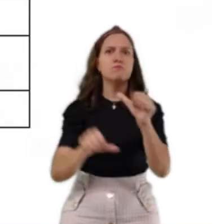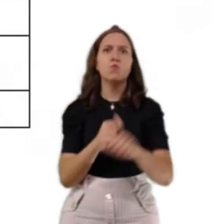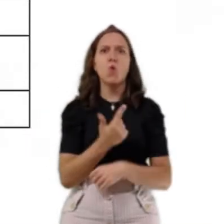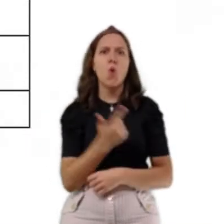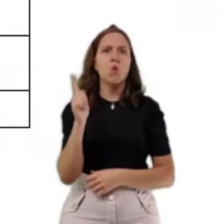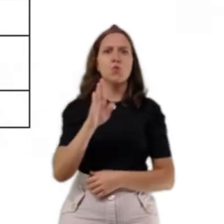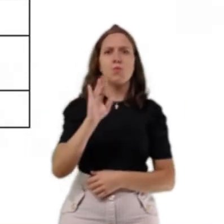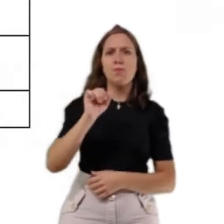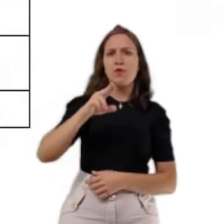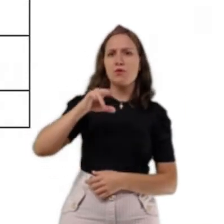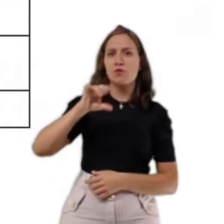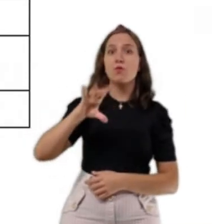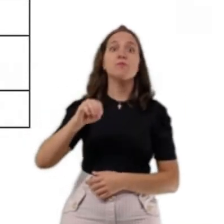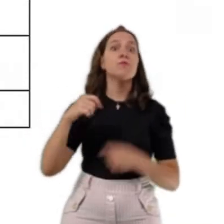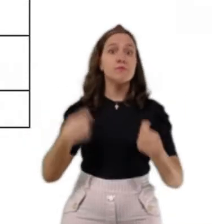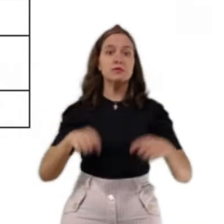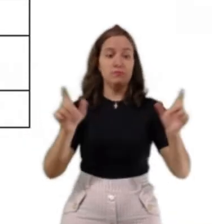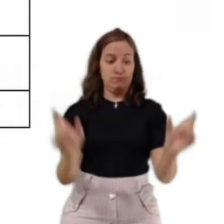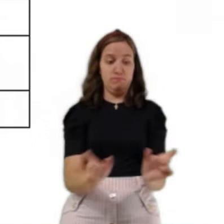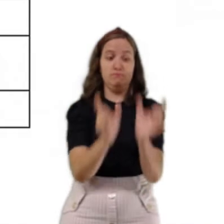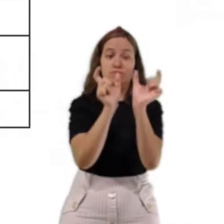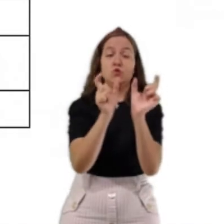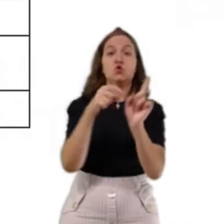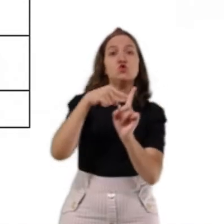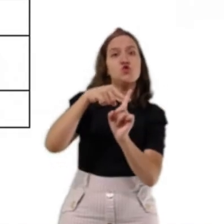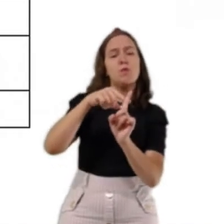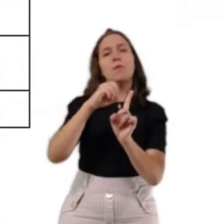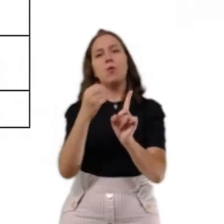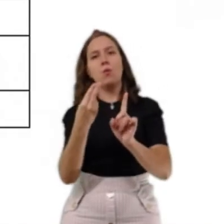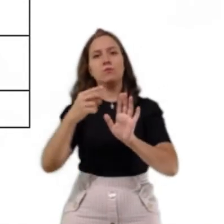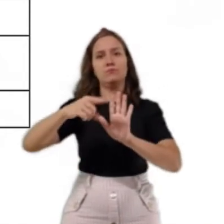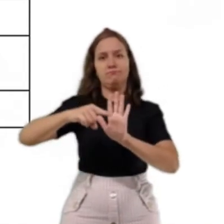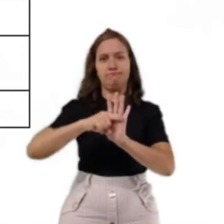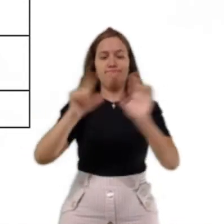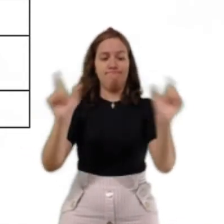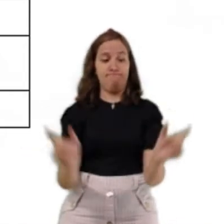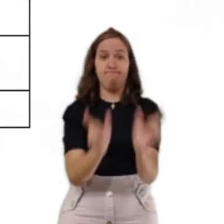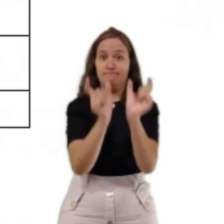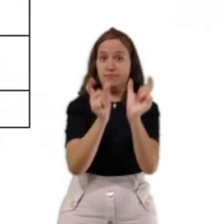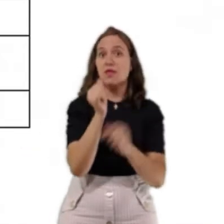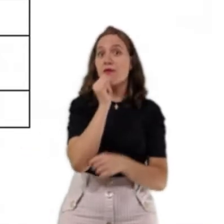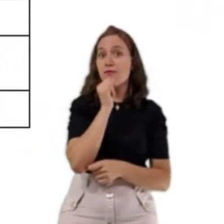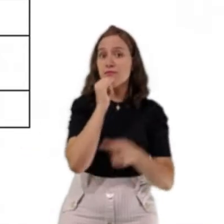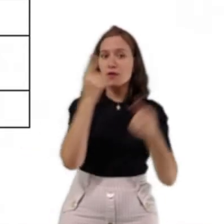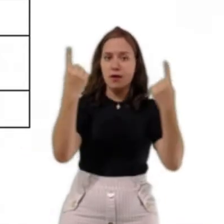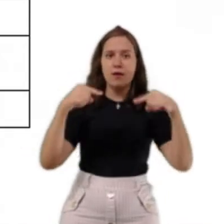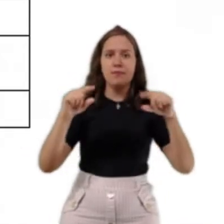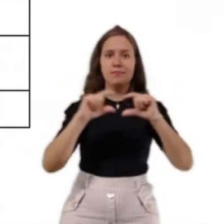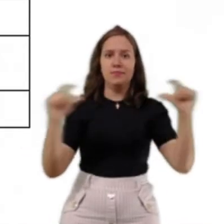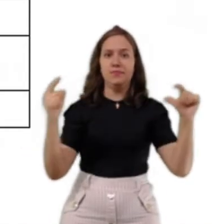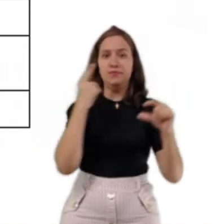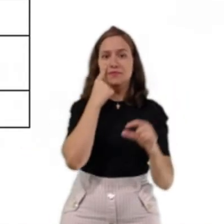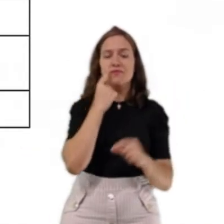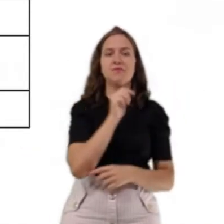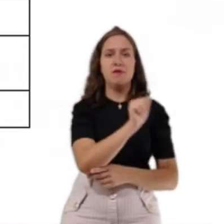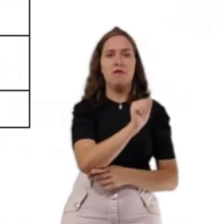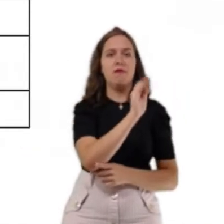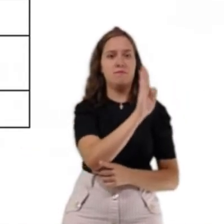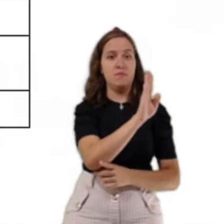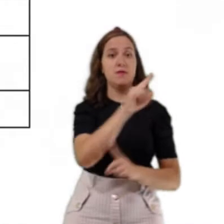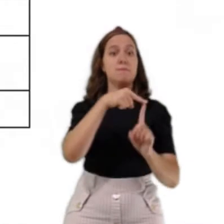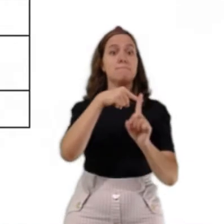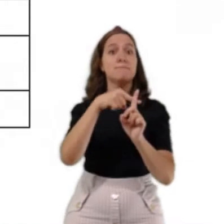soma ou uma subtração que separam dois termos algébricos exemplo aqui AB